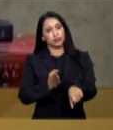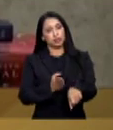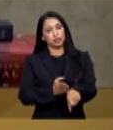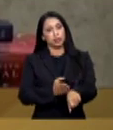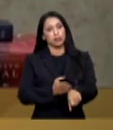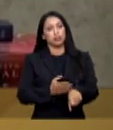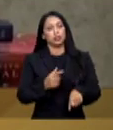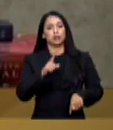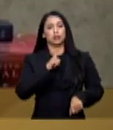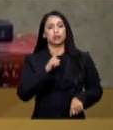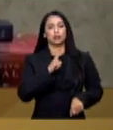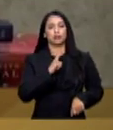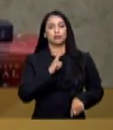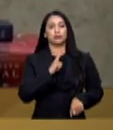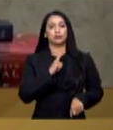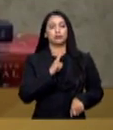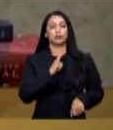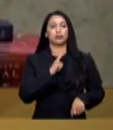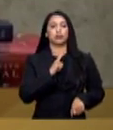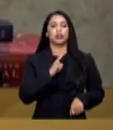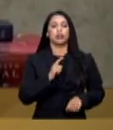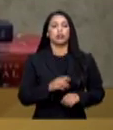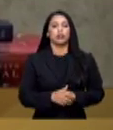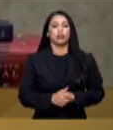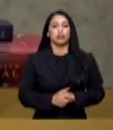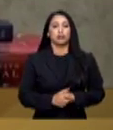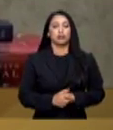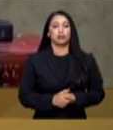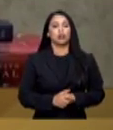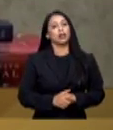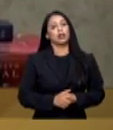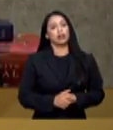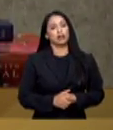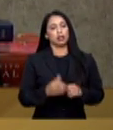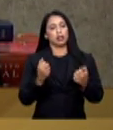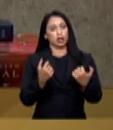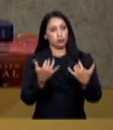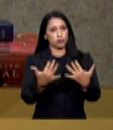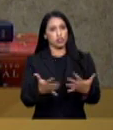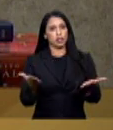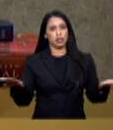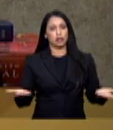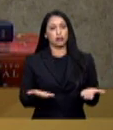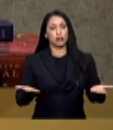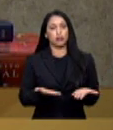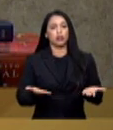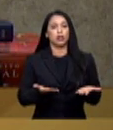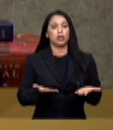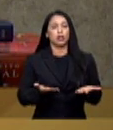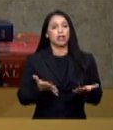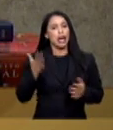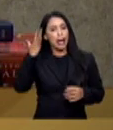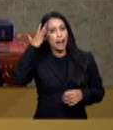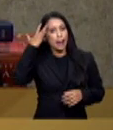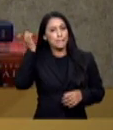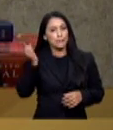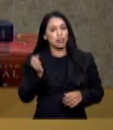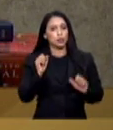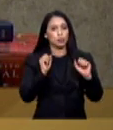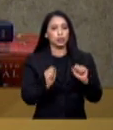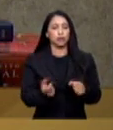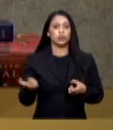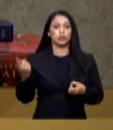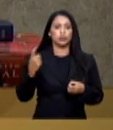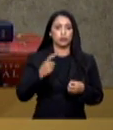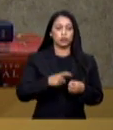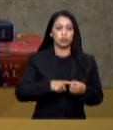as audiências que a presidência impõe, eu agradeço a presença de todos. Amanhã, podemos reiniciar,